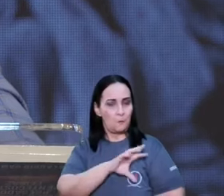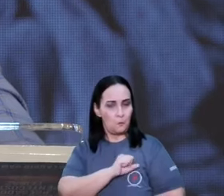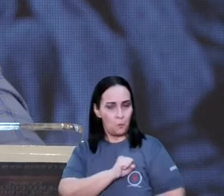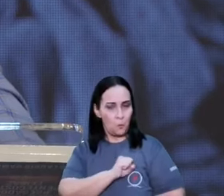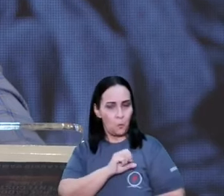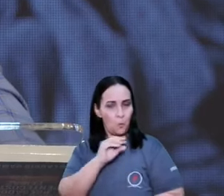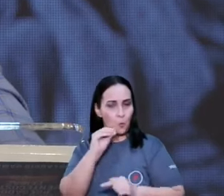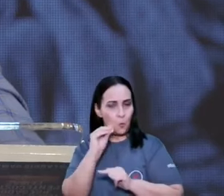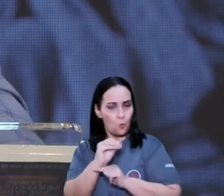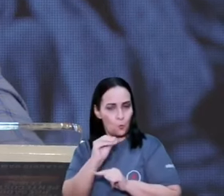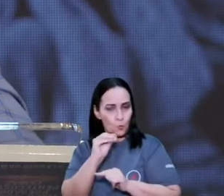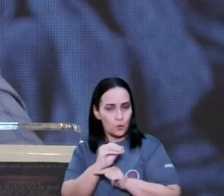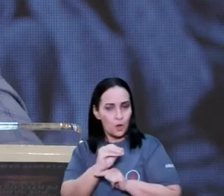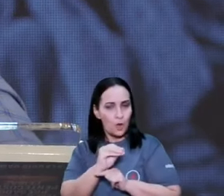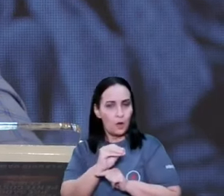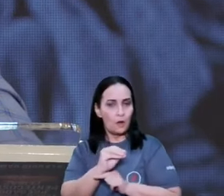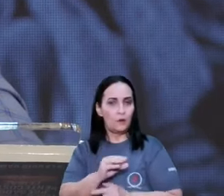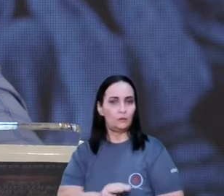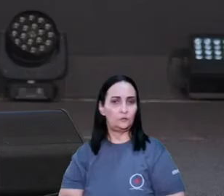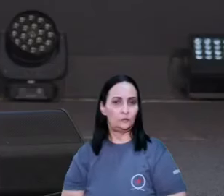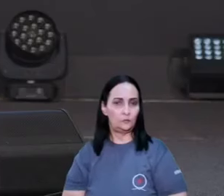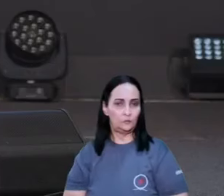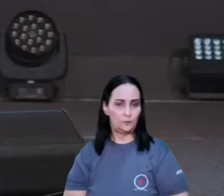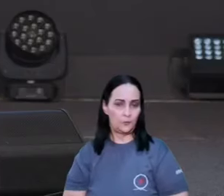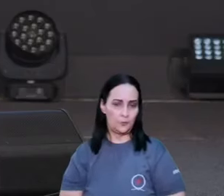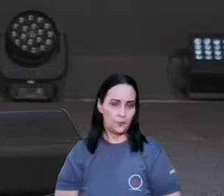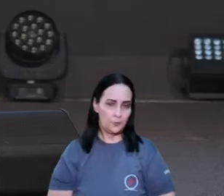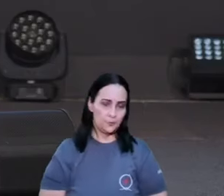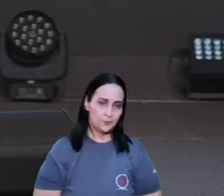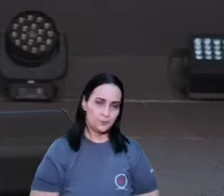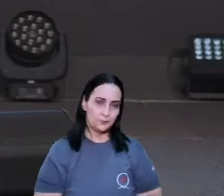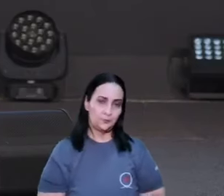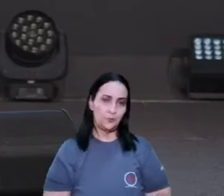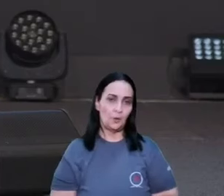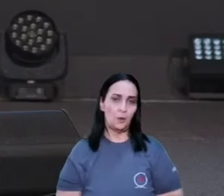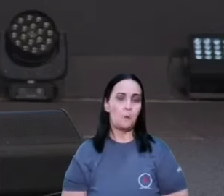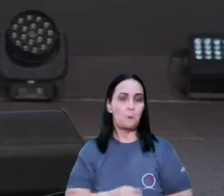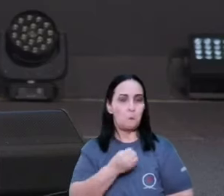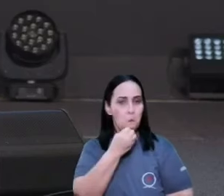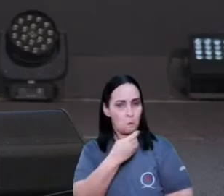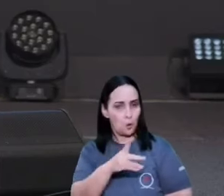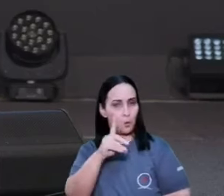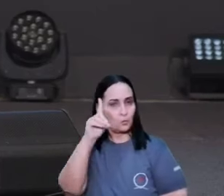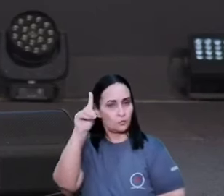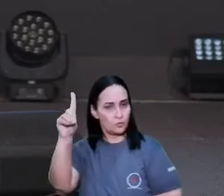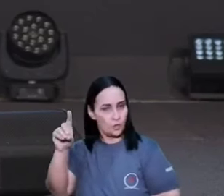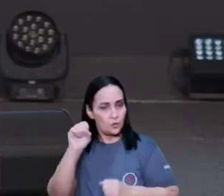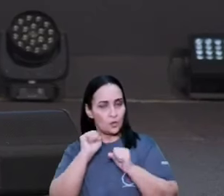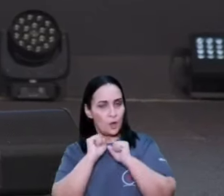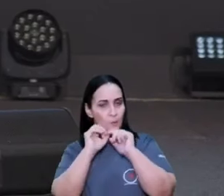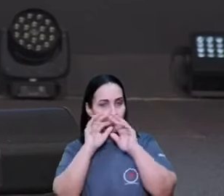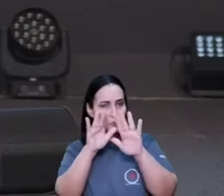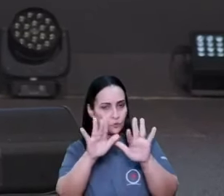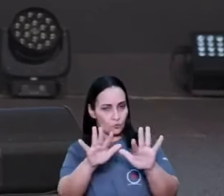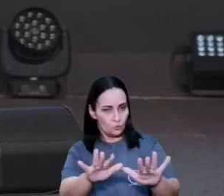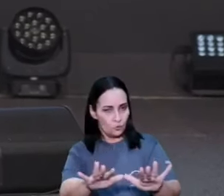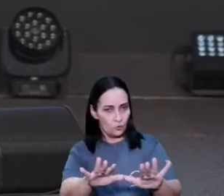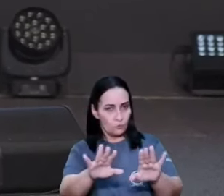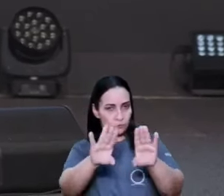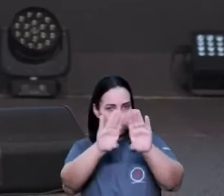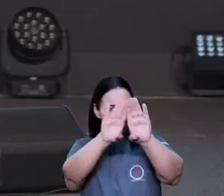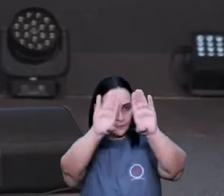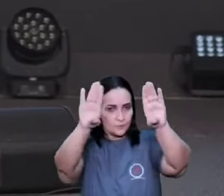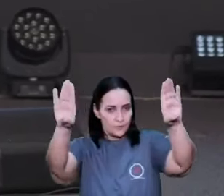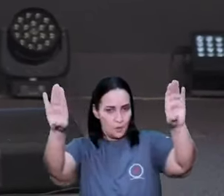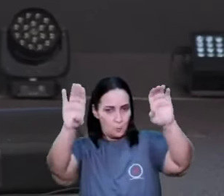e generosidade para comigo e que o bom Deus continue vos abençoando com a janela dos céus